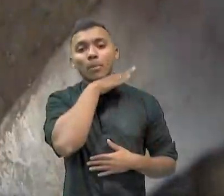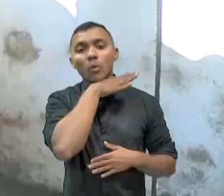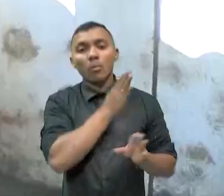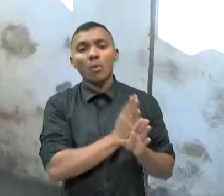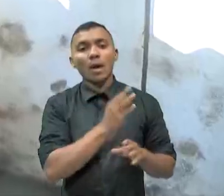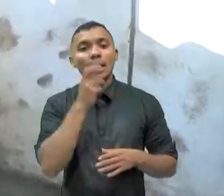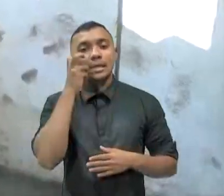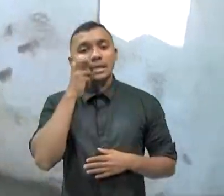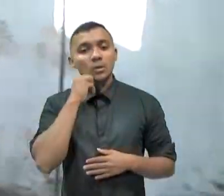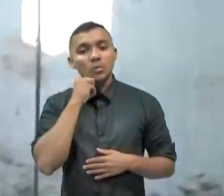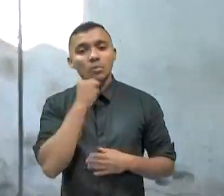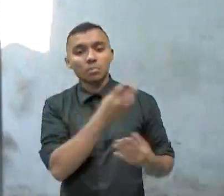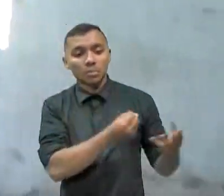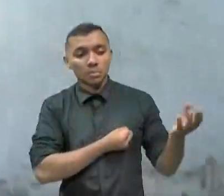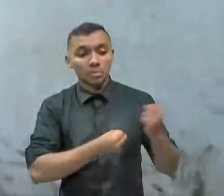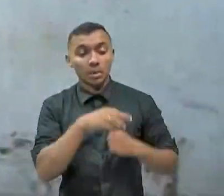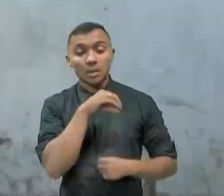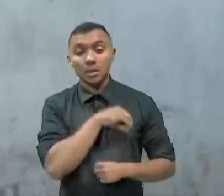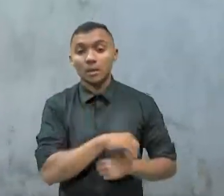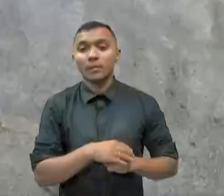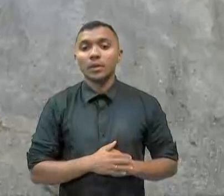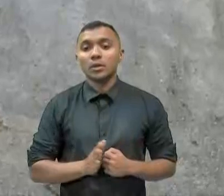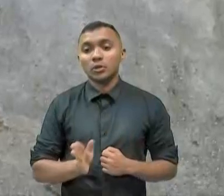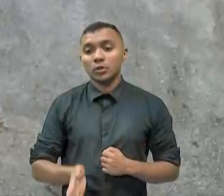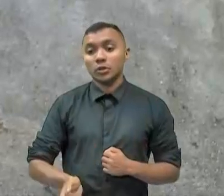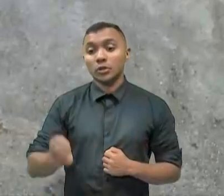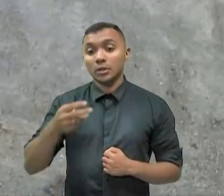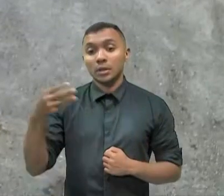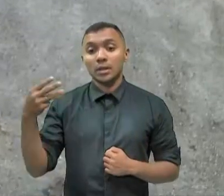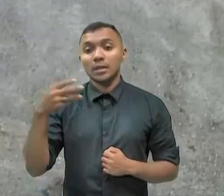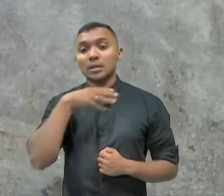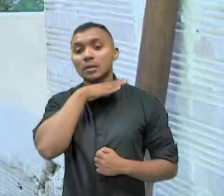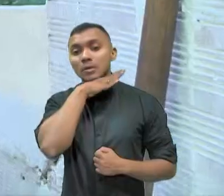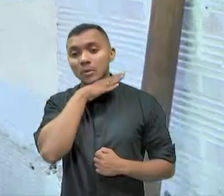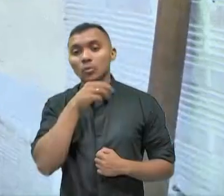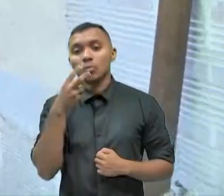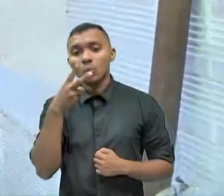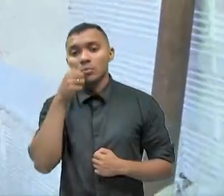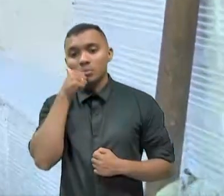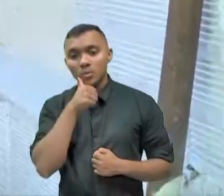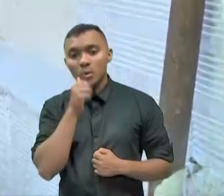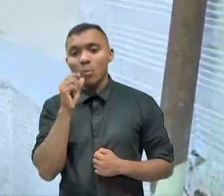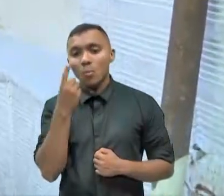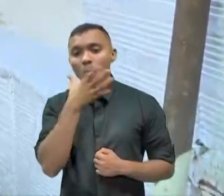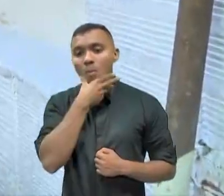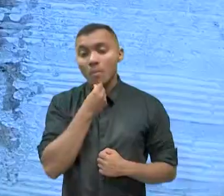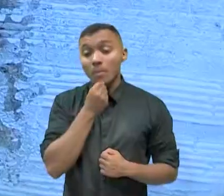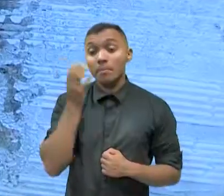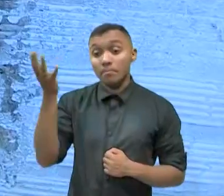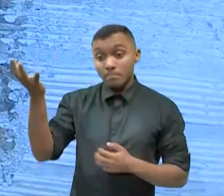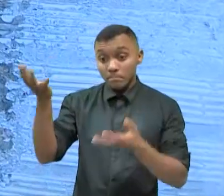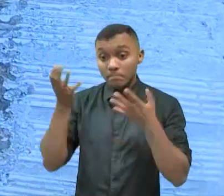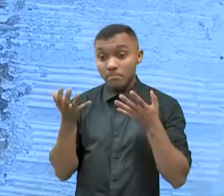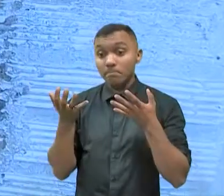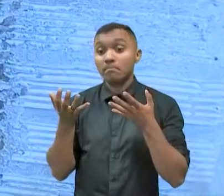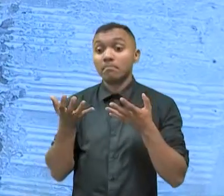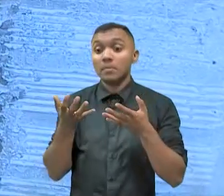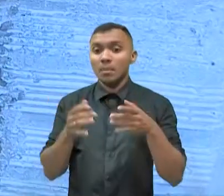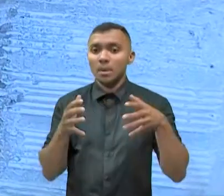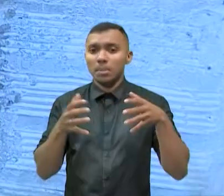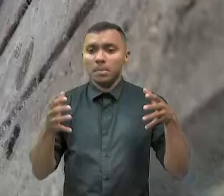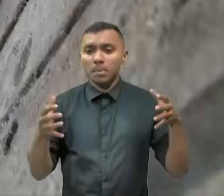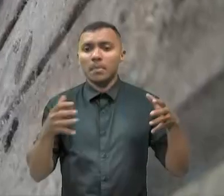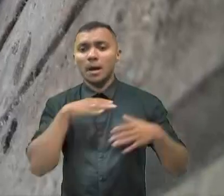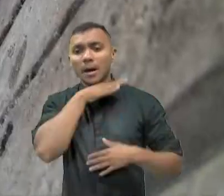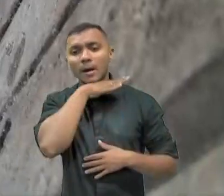familiar. Atualmente, ele tem 3 animais, 2 fêmeas e 1 macho. O agricultor, que pretende aumentar a criação, buscou junto ao